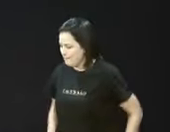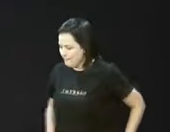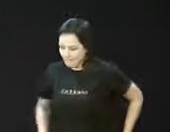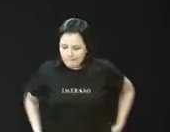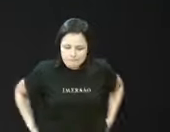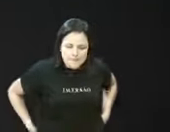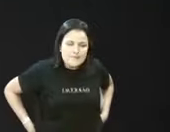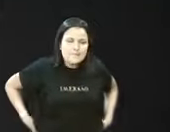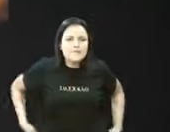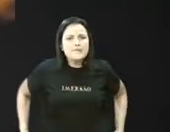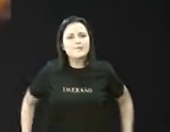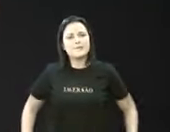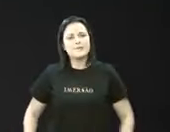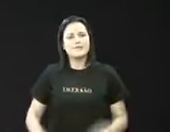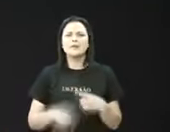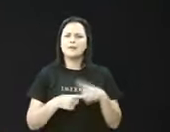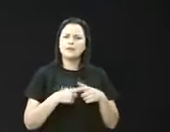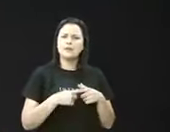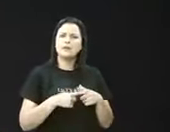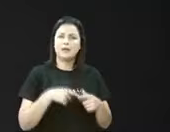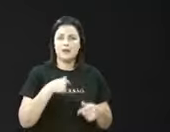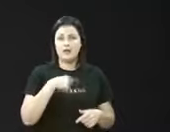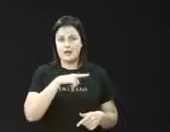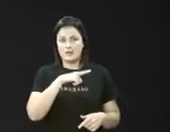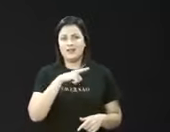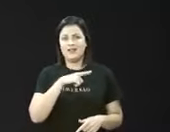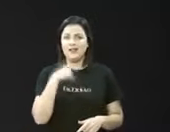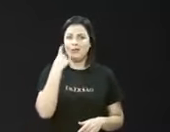Por que, Isaías? Eu tenho lábios impuros.